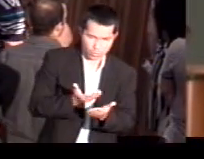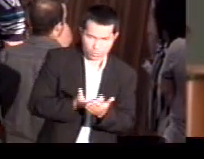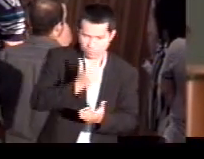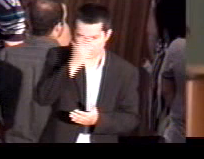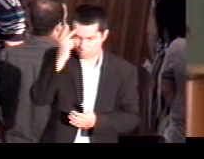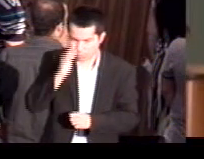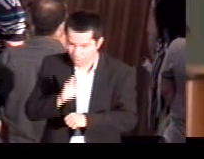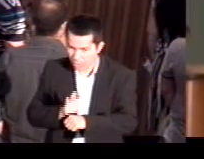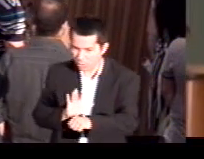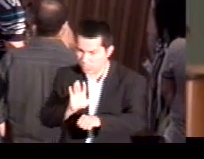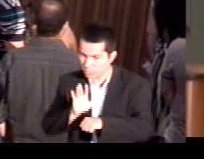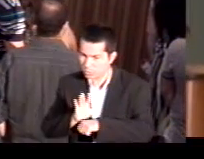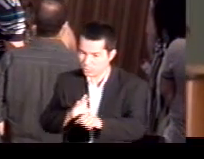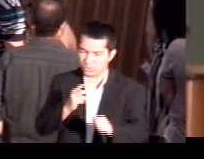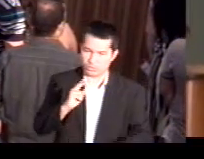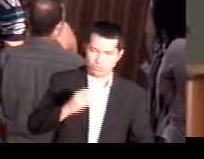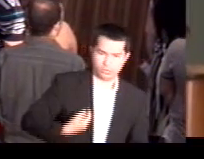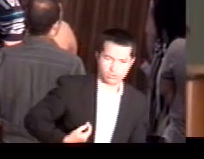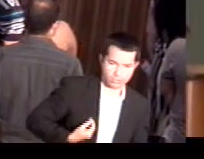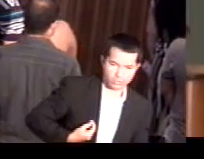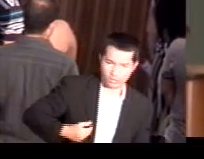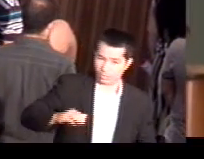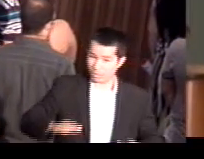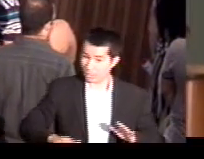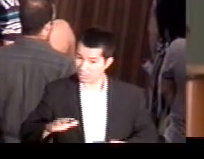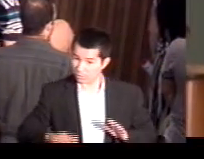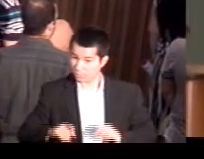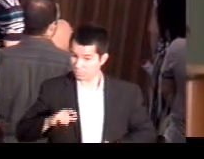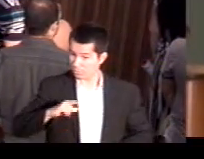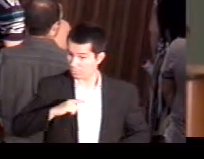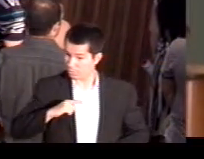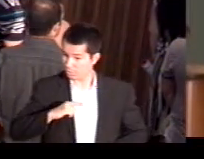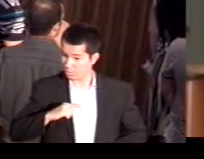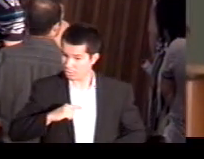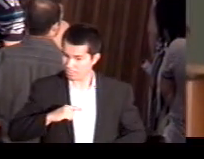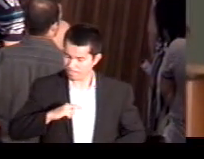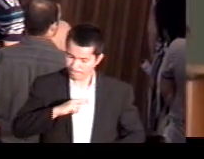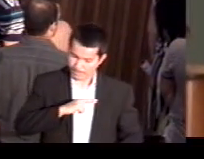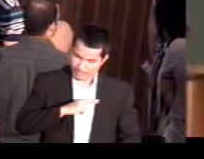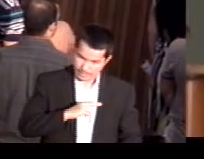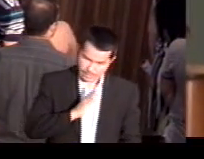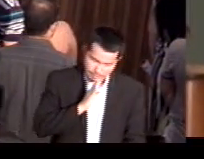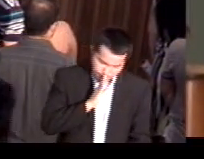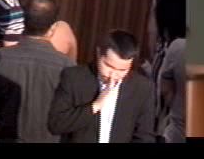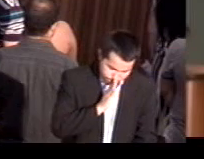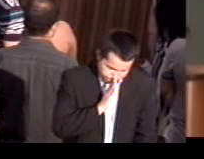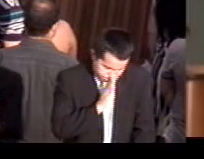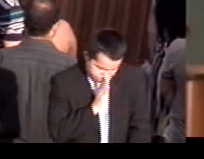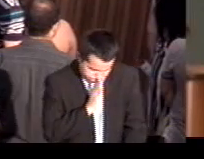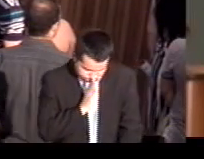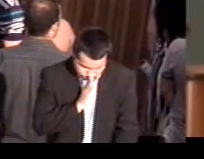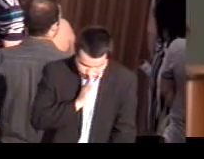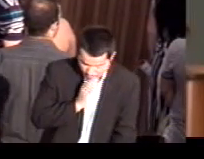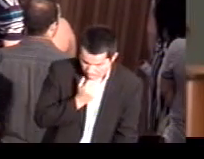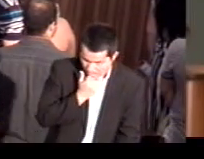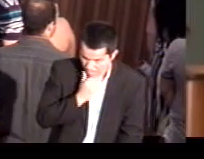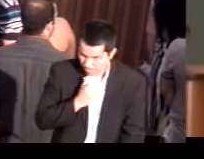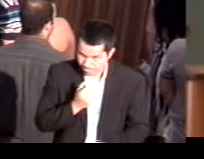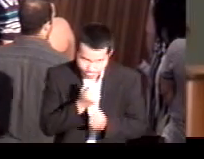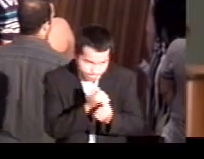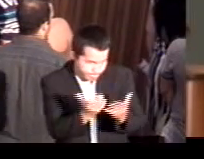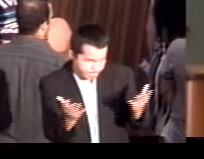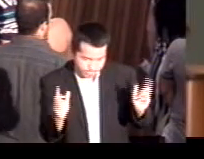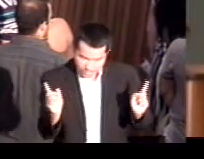você. Se tiver uma batalha íntima que você não consegue falar em público, escolhe uma pessoa desse